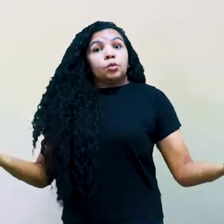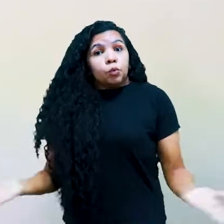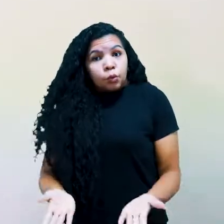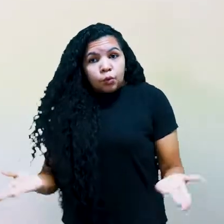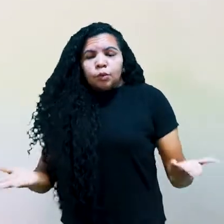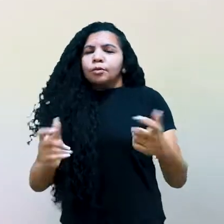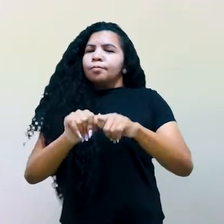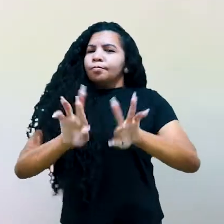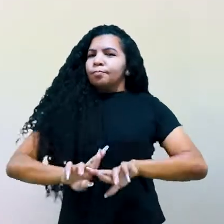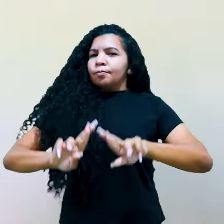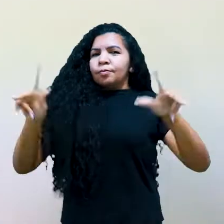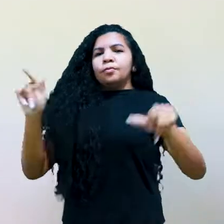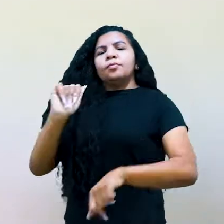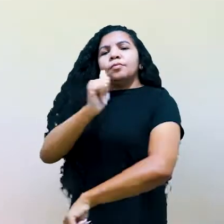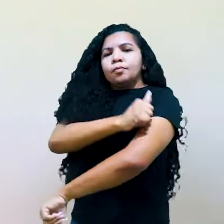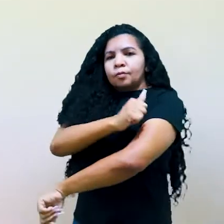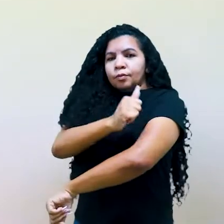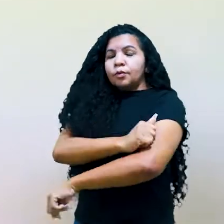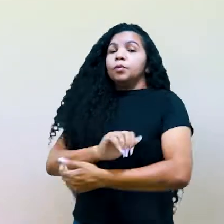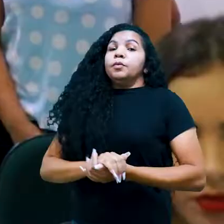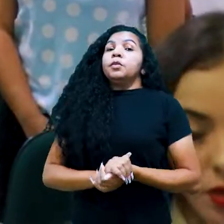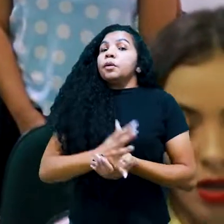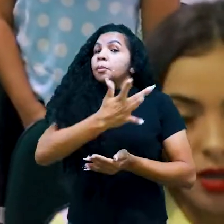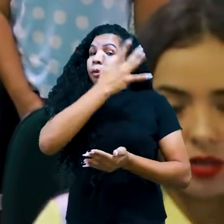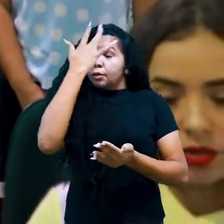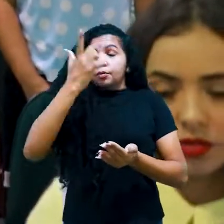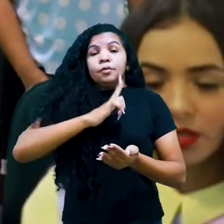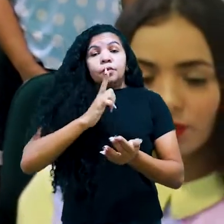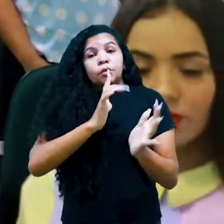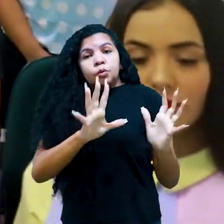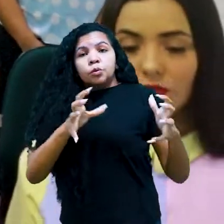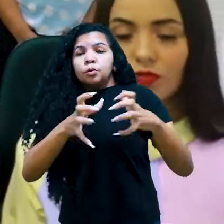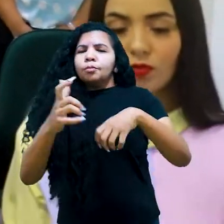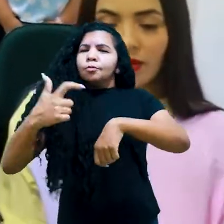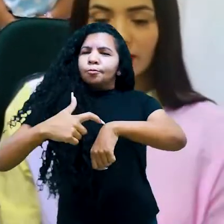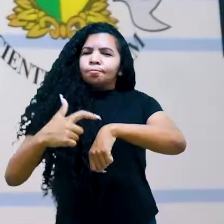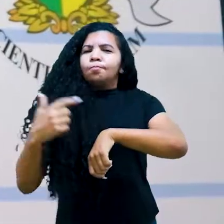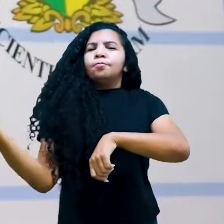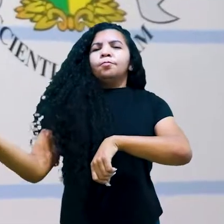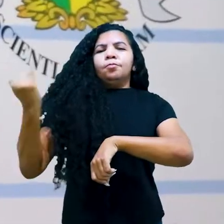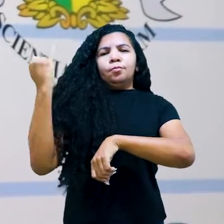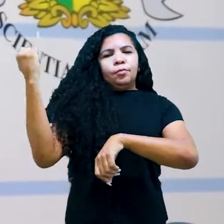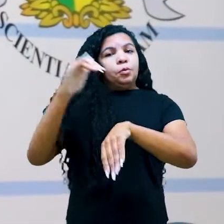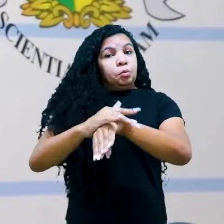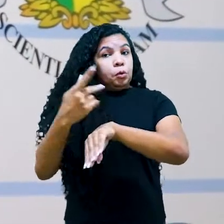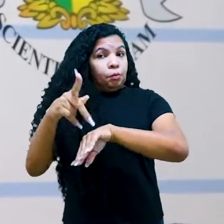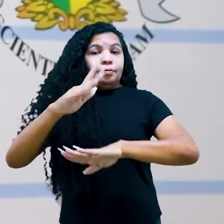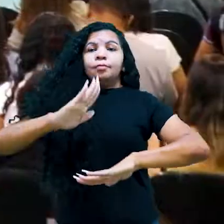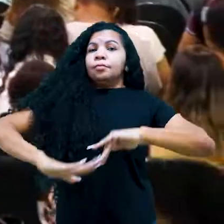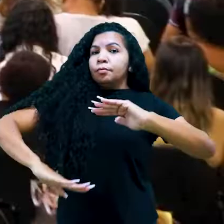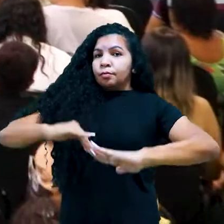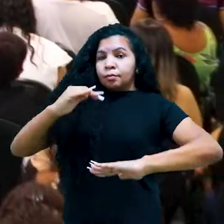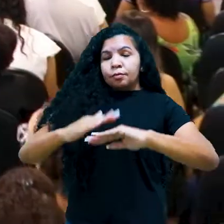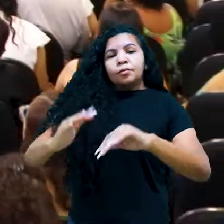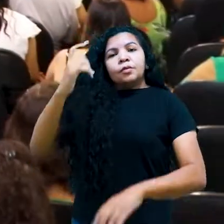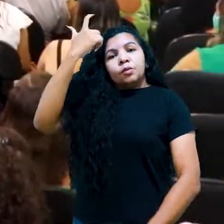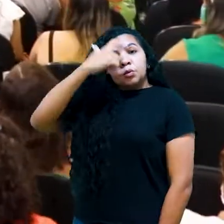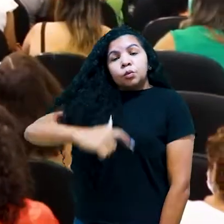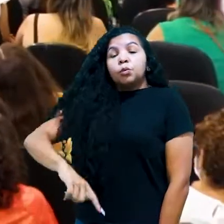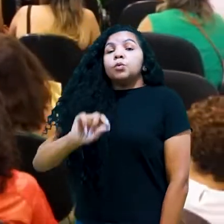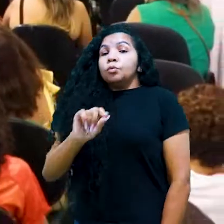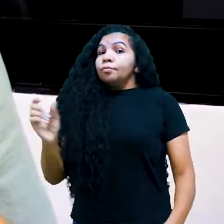realmente hoje de fazer diferença para os alunos vários concluir e esse Foi um momento importante para suas carreiras